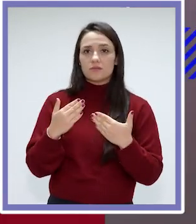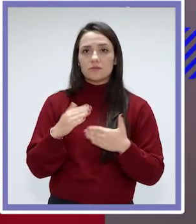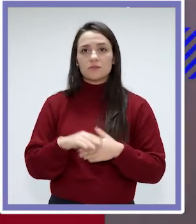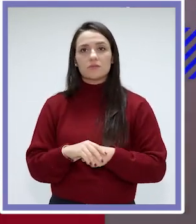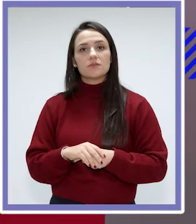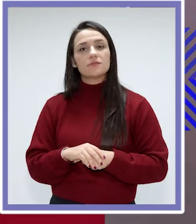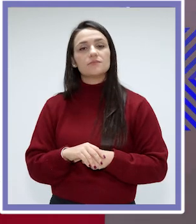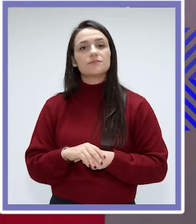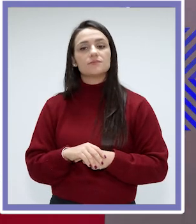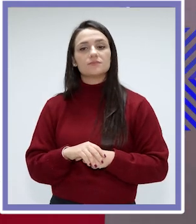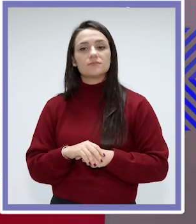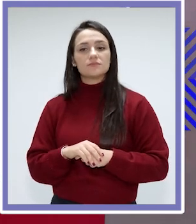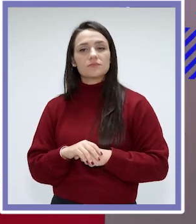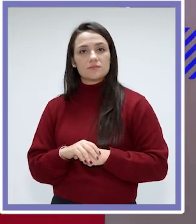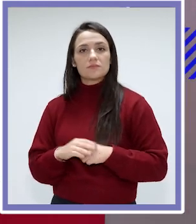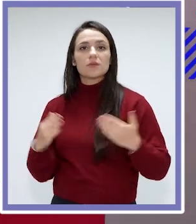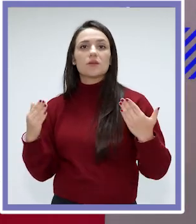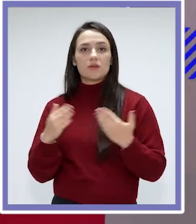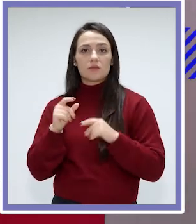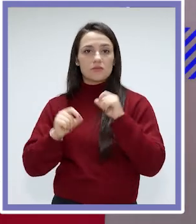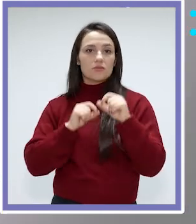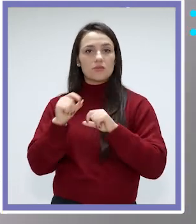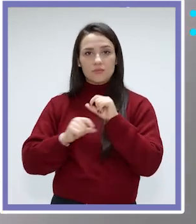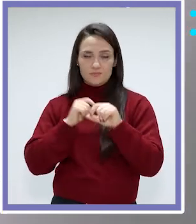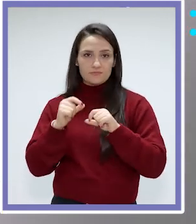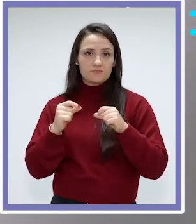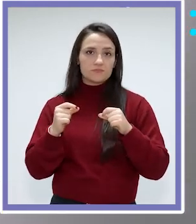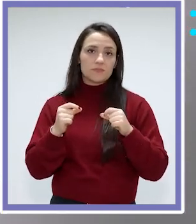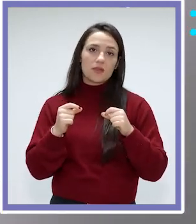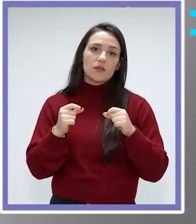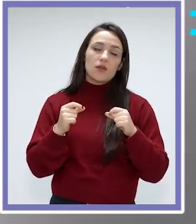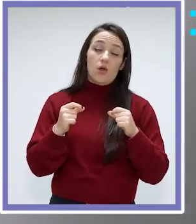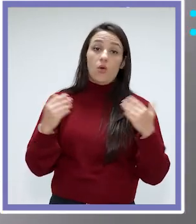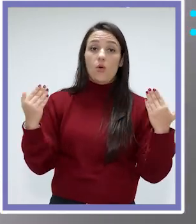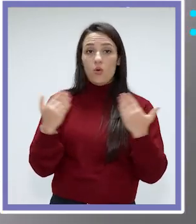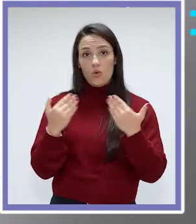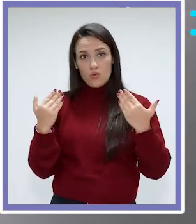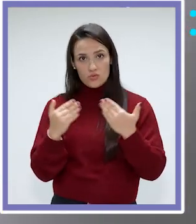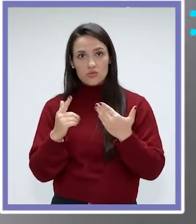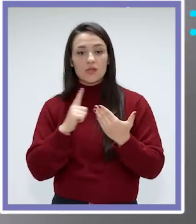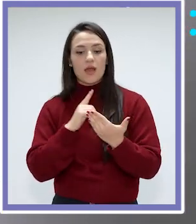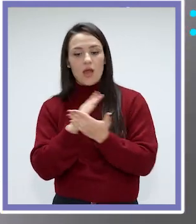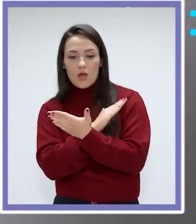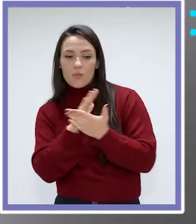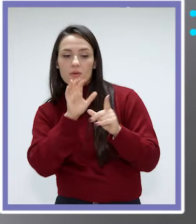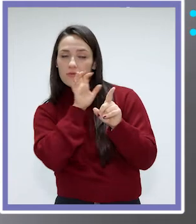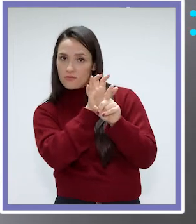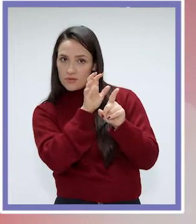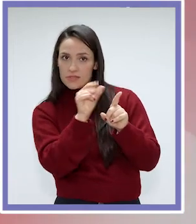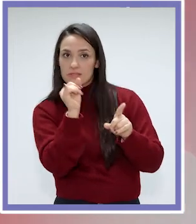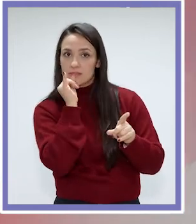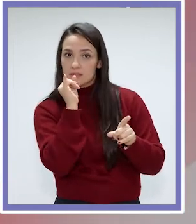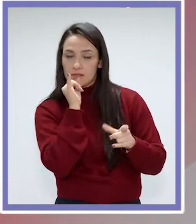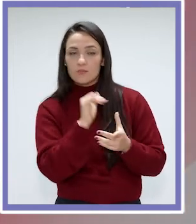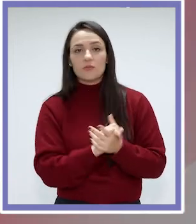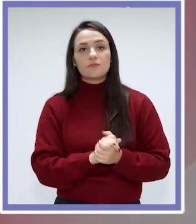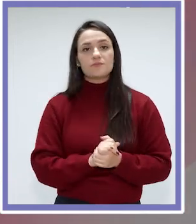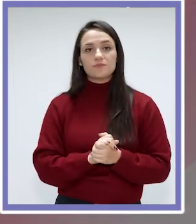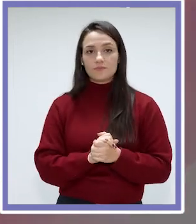do governo, porque daí deixa de ser uma rede, né? Então, assim, esses são alguns impactos, por exemplo, a partir